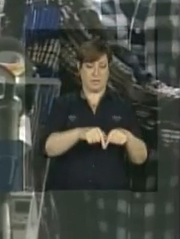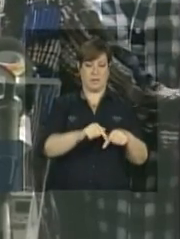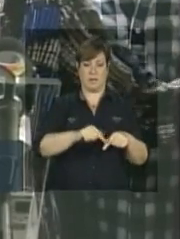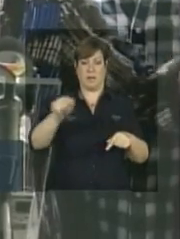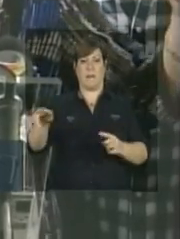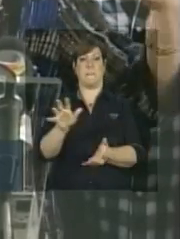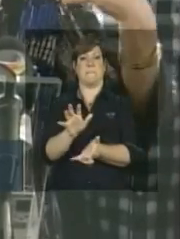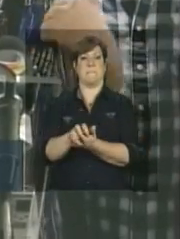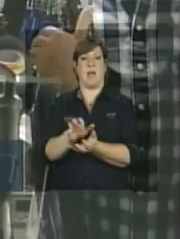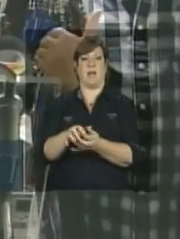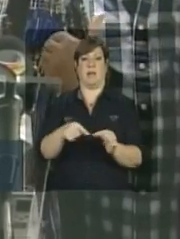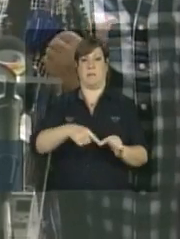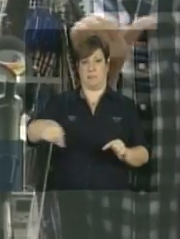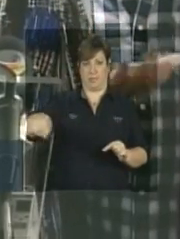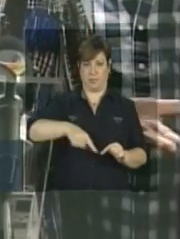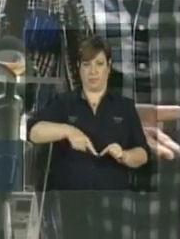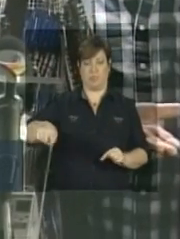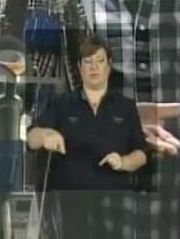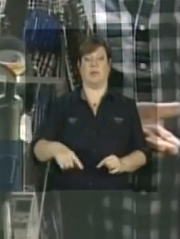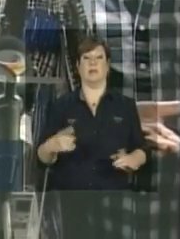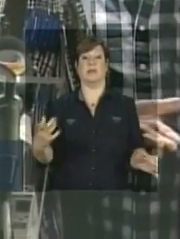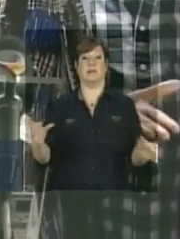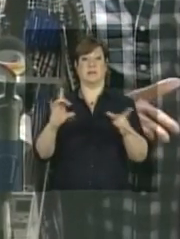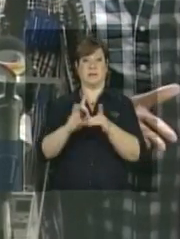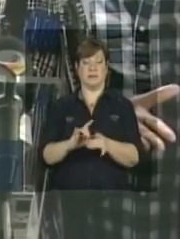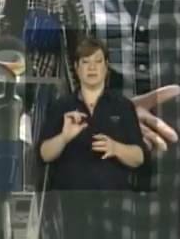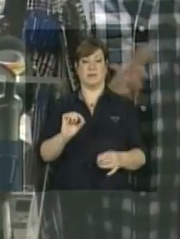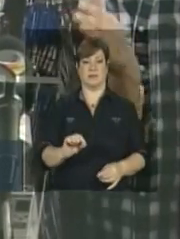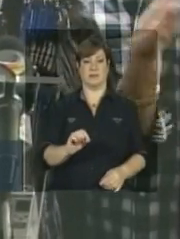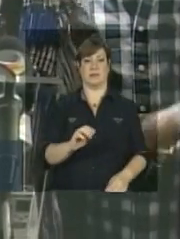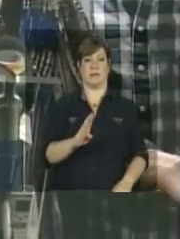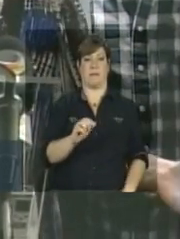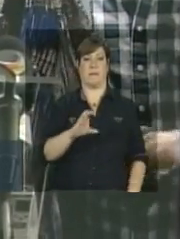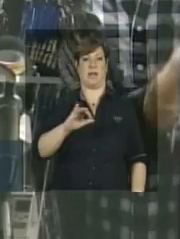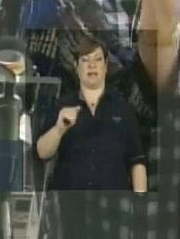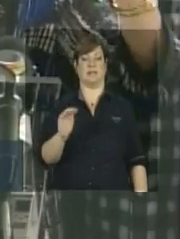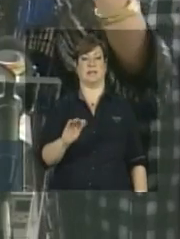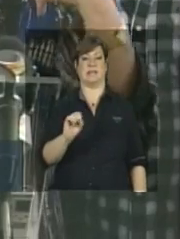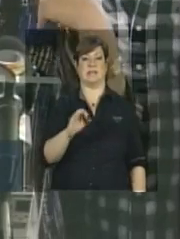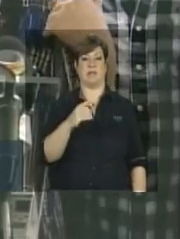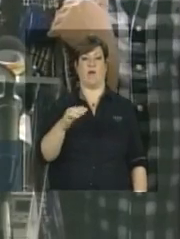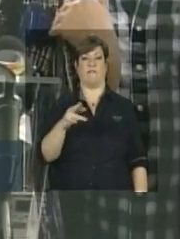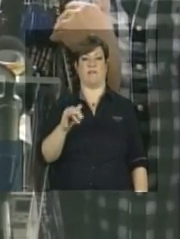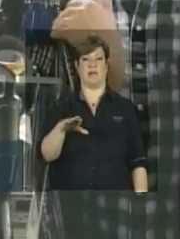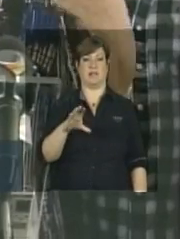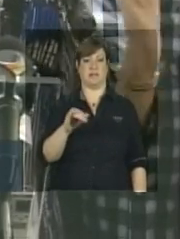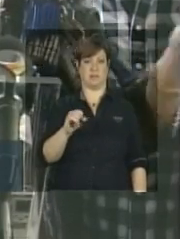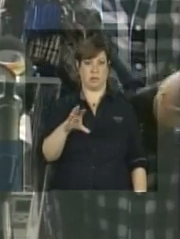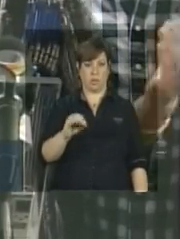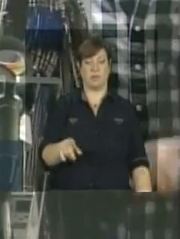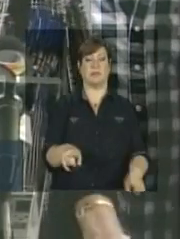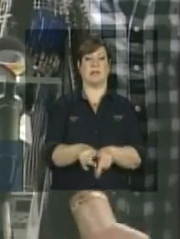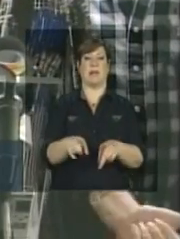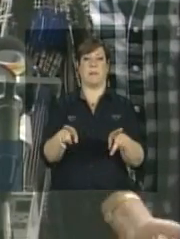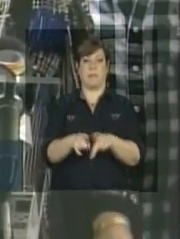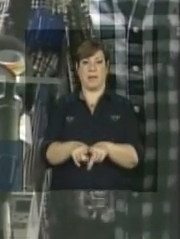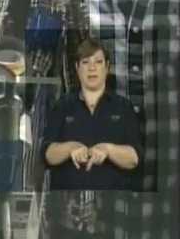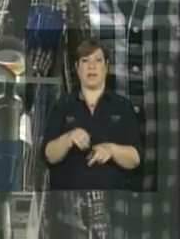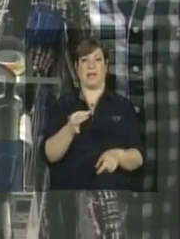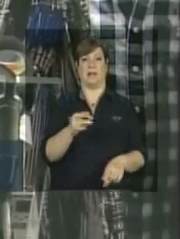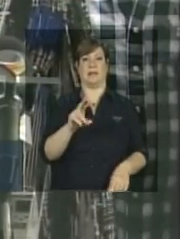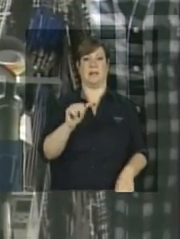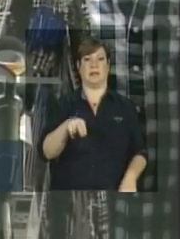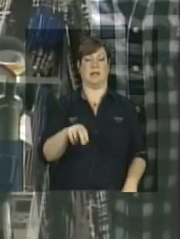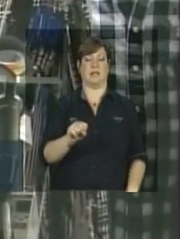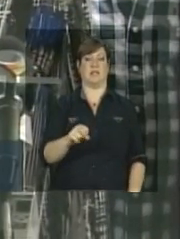e Pernambuco. Tanto a interligação das bacias do São Francisco, como a